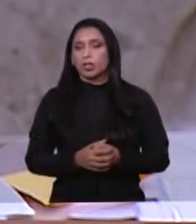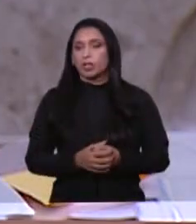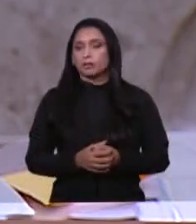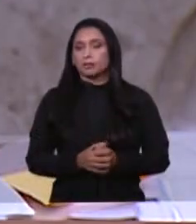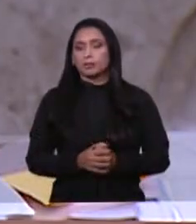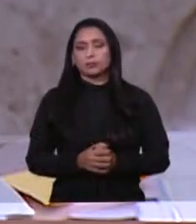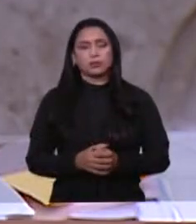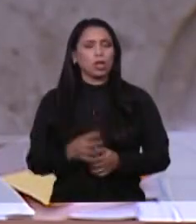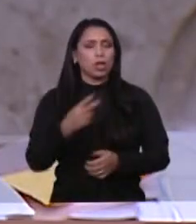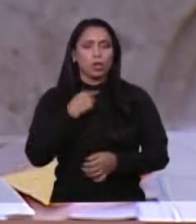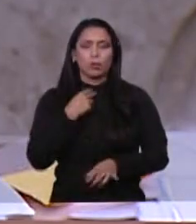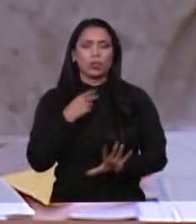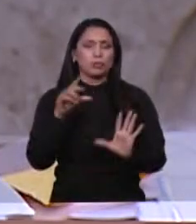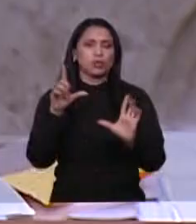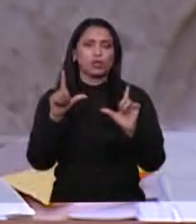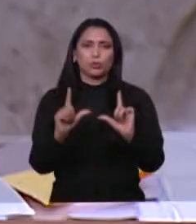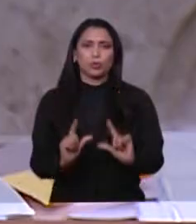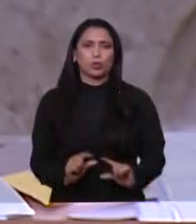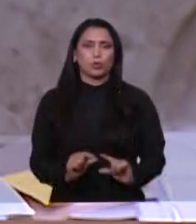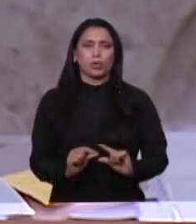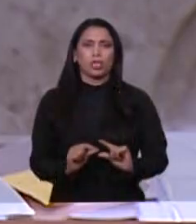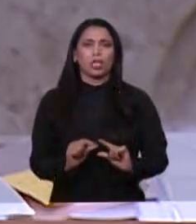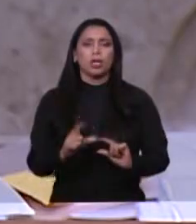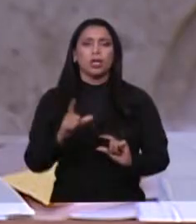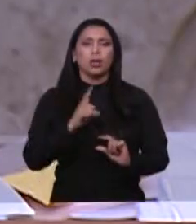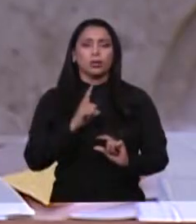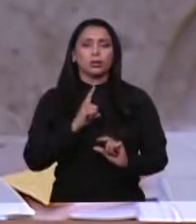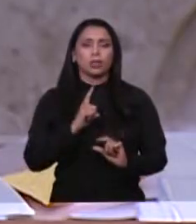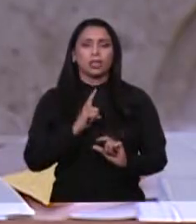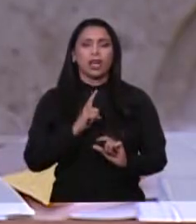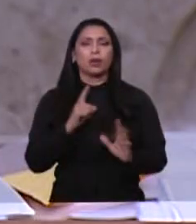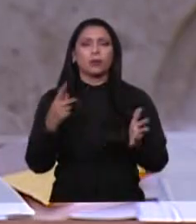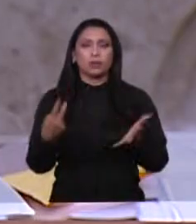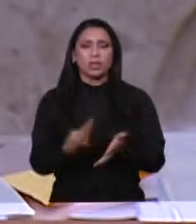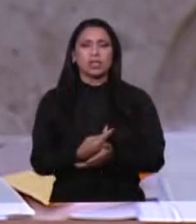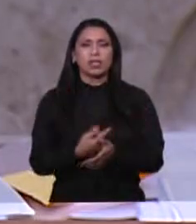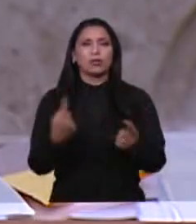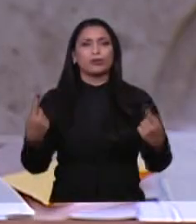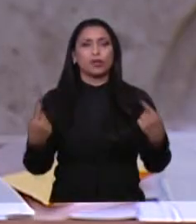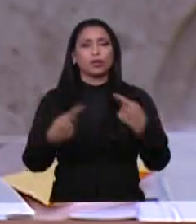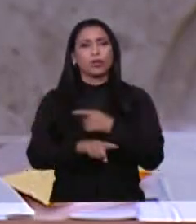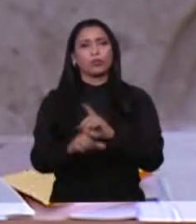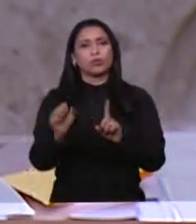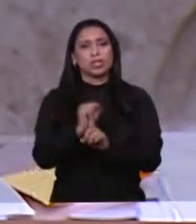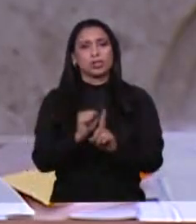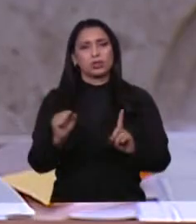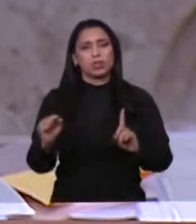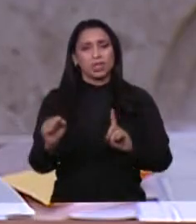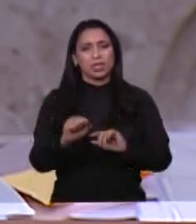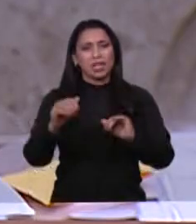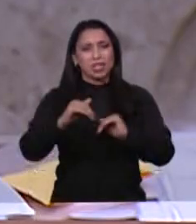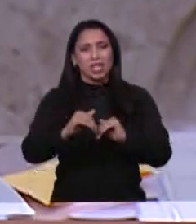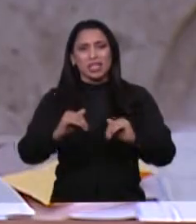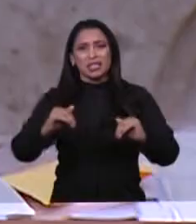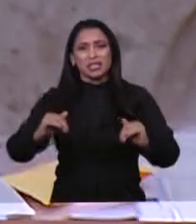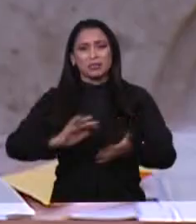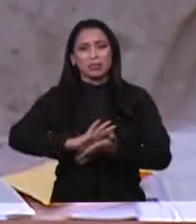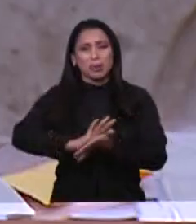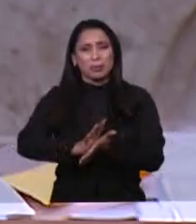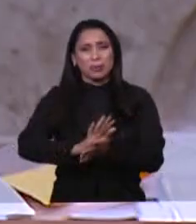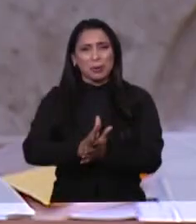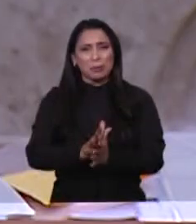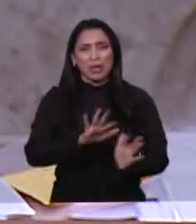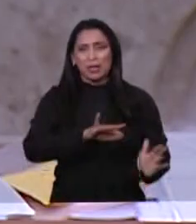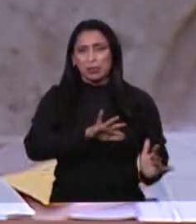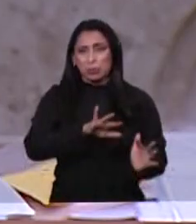minimizar o incalculável poder antissocial e desagregador emergente de